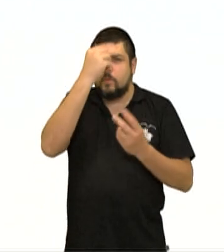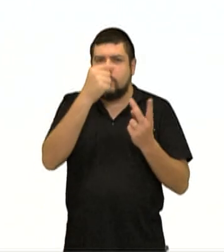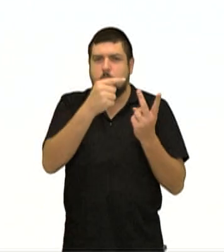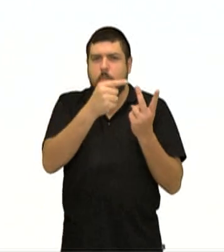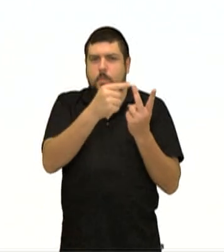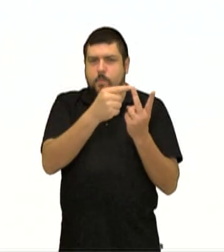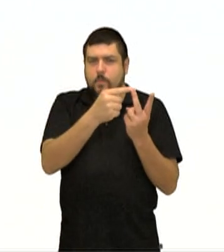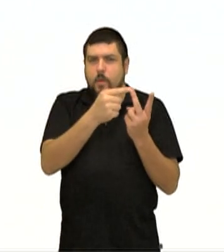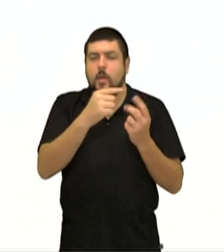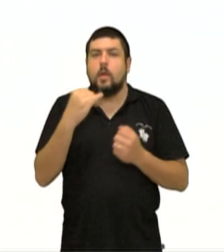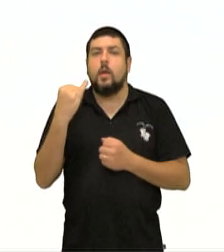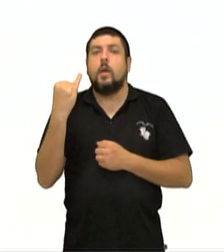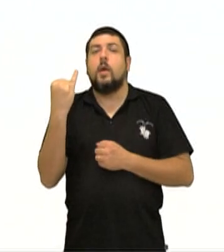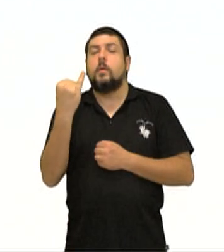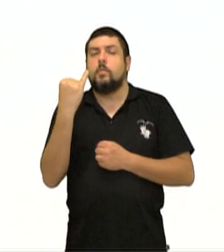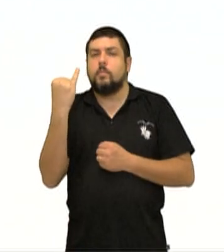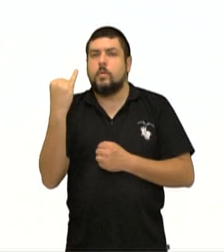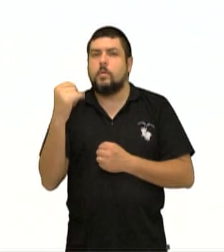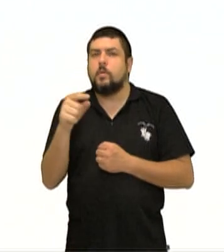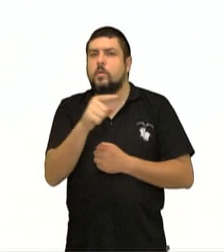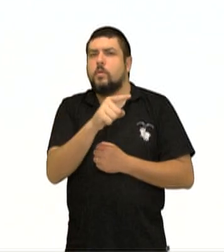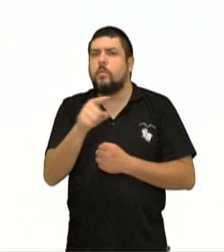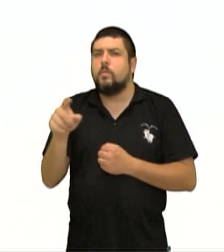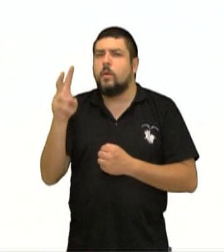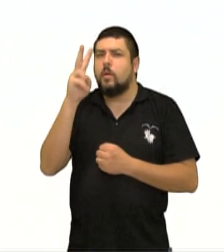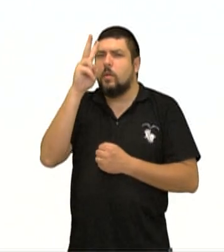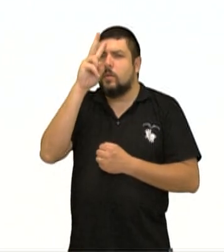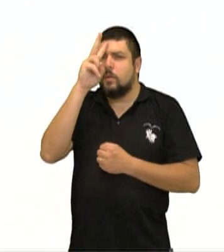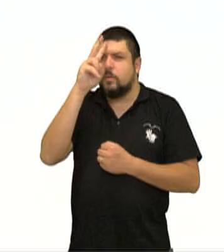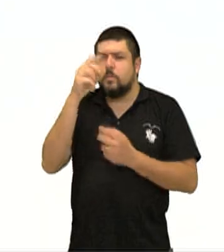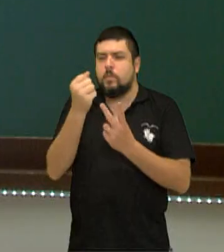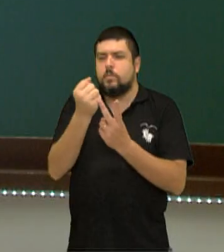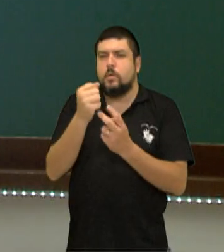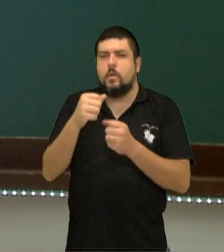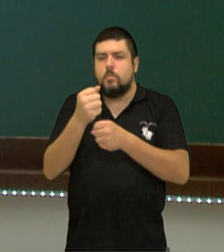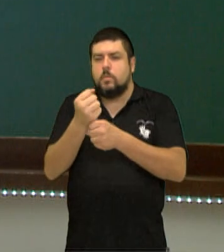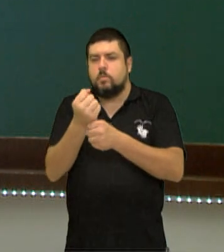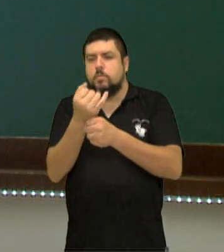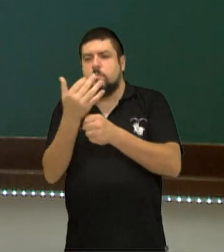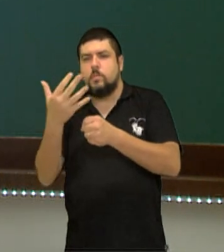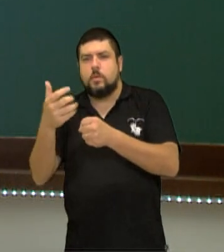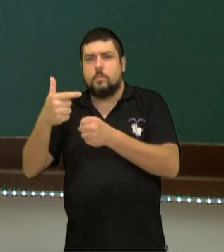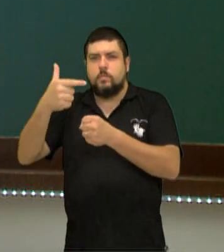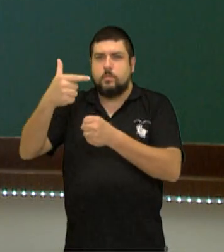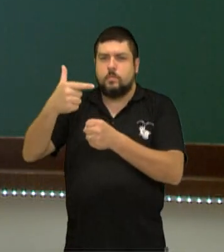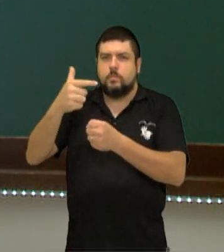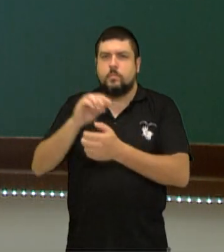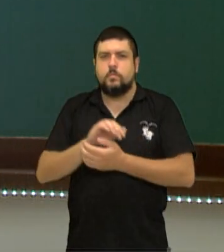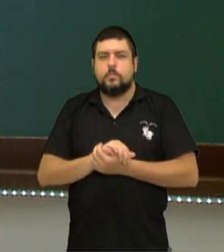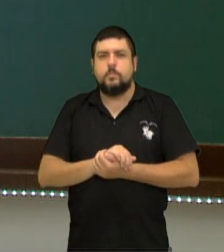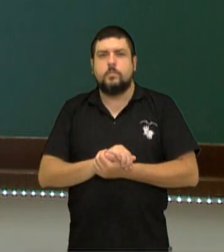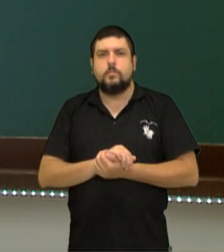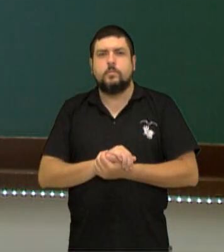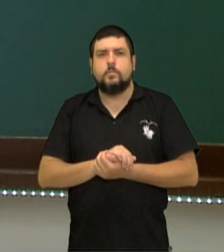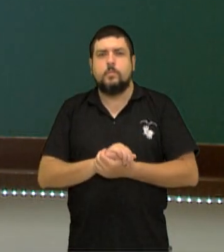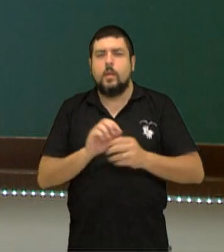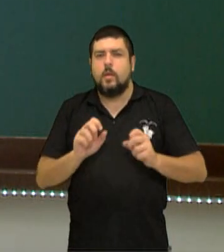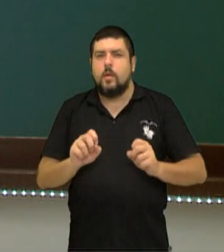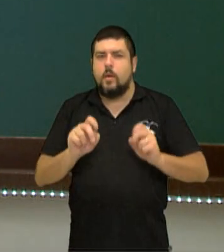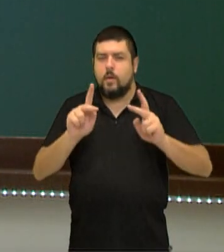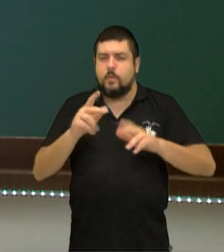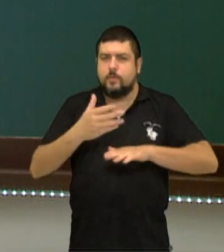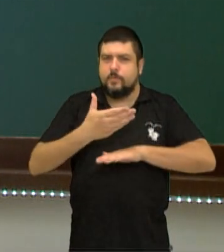é importante vocês lembrarem também das potências de expoente 2, ok? Vamos praticar